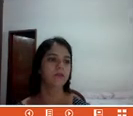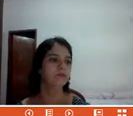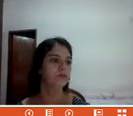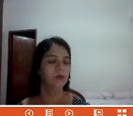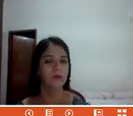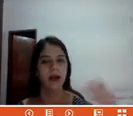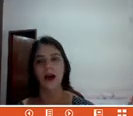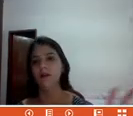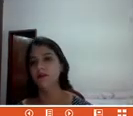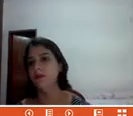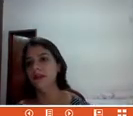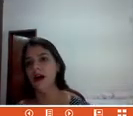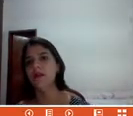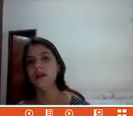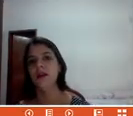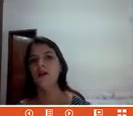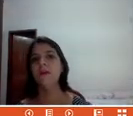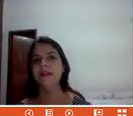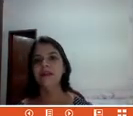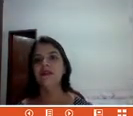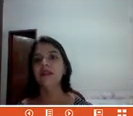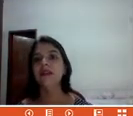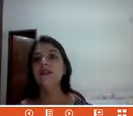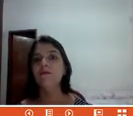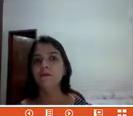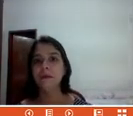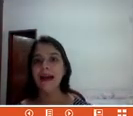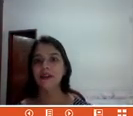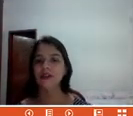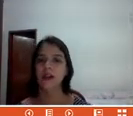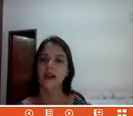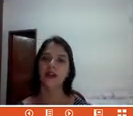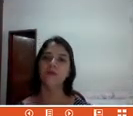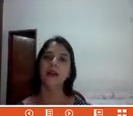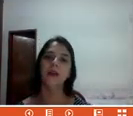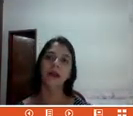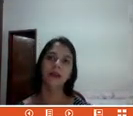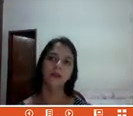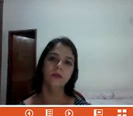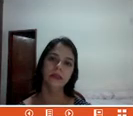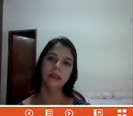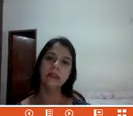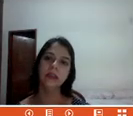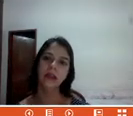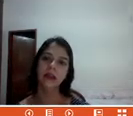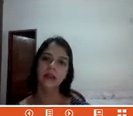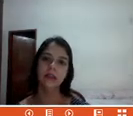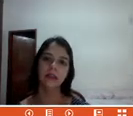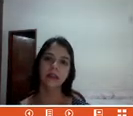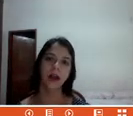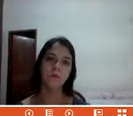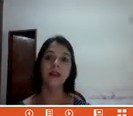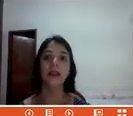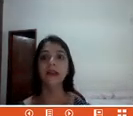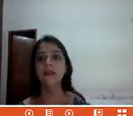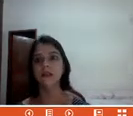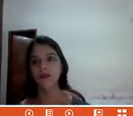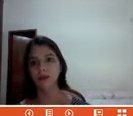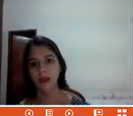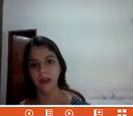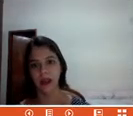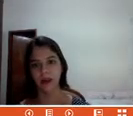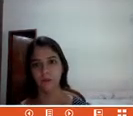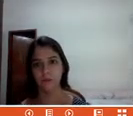ali em uma aula, 2 aulas, mas ela deveria ser parte da grade. Para quê? Para que todas as crianças aprendessem a